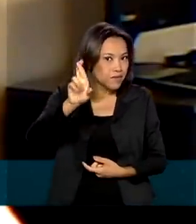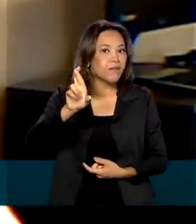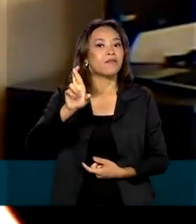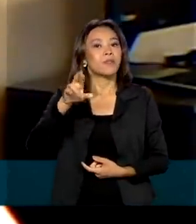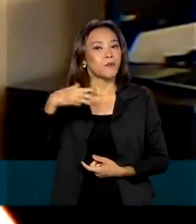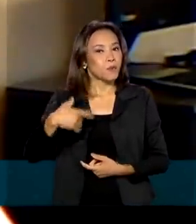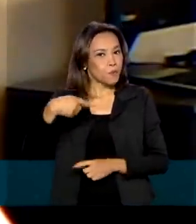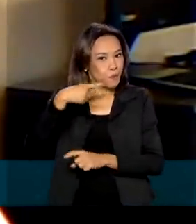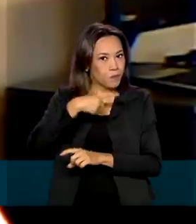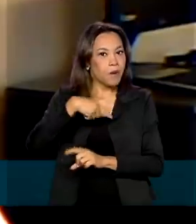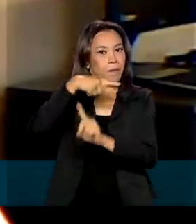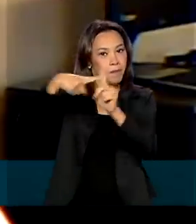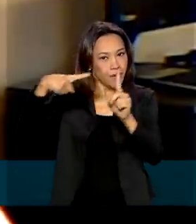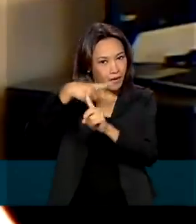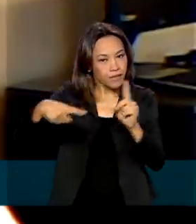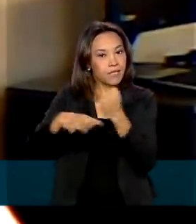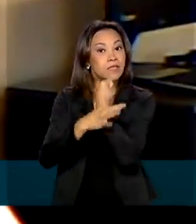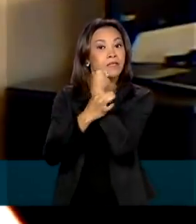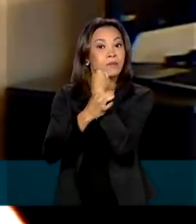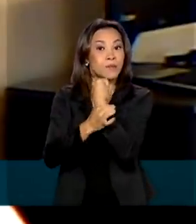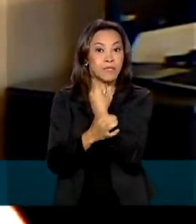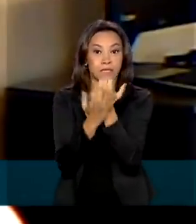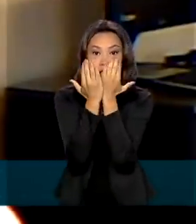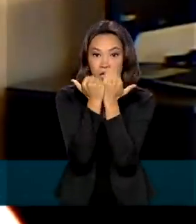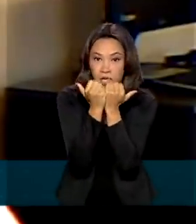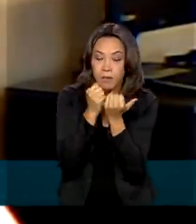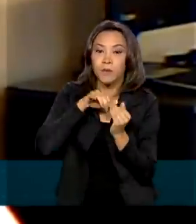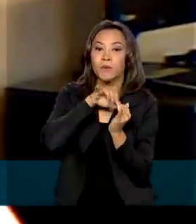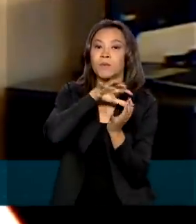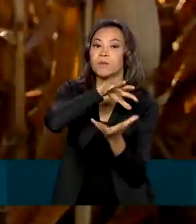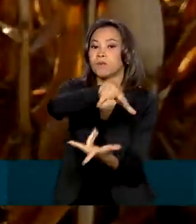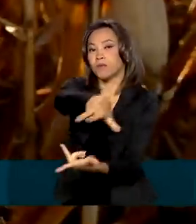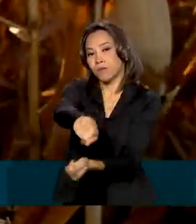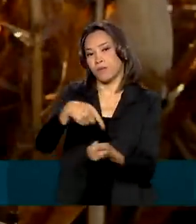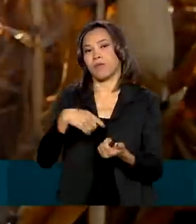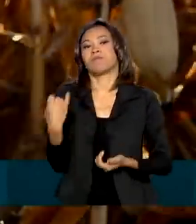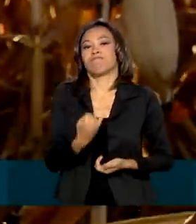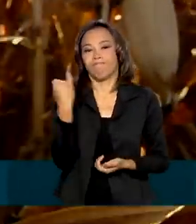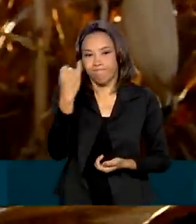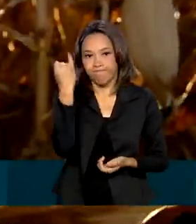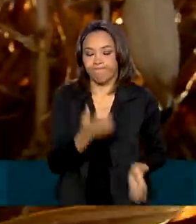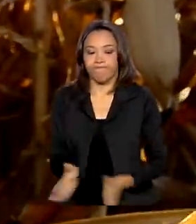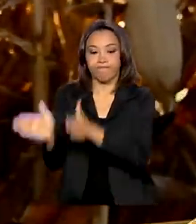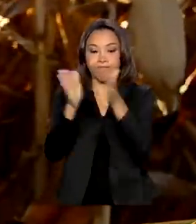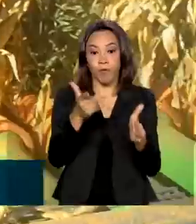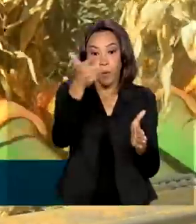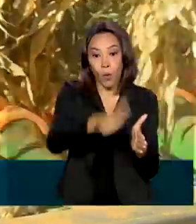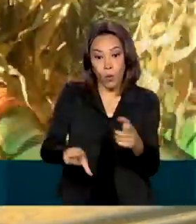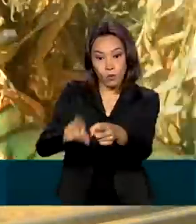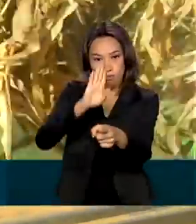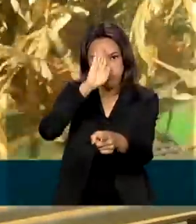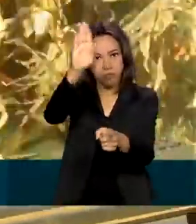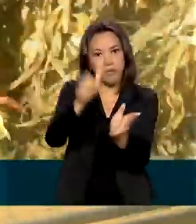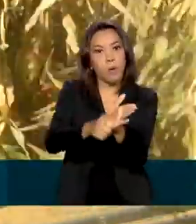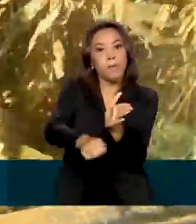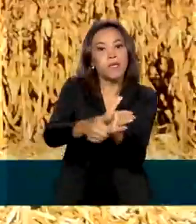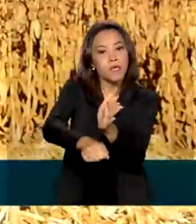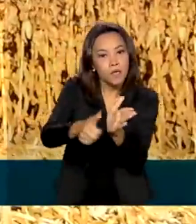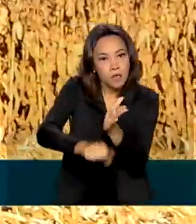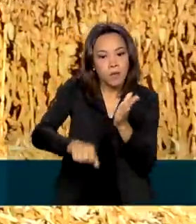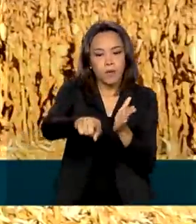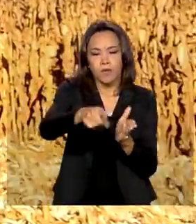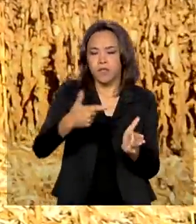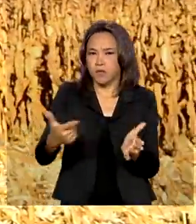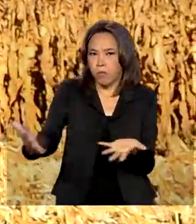parcela da segurança alimentar do planeta e forma essencial outro grande destaque é o milho a produção total